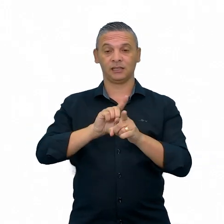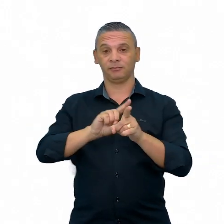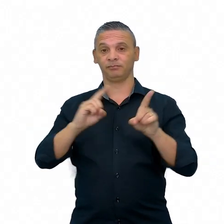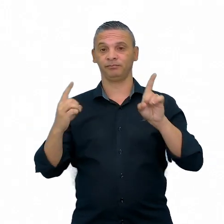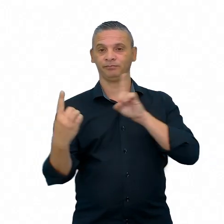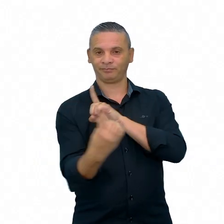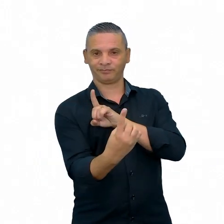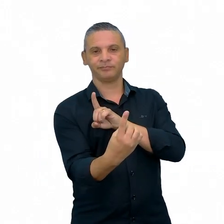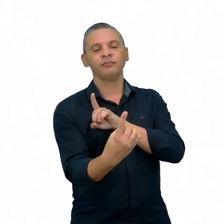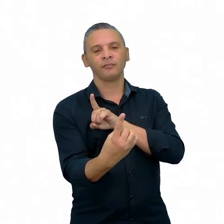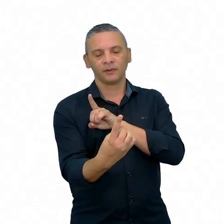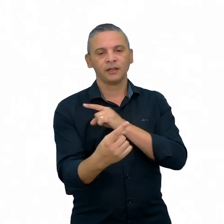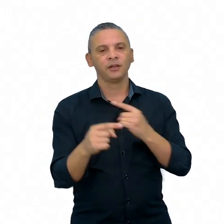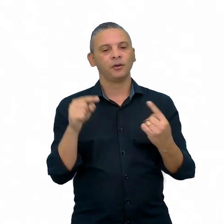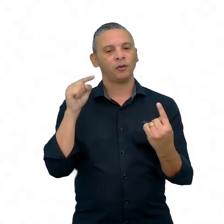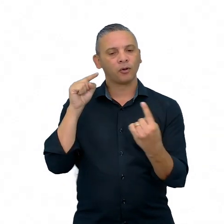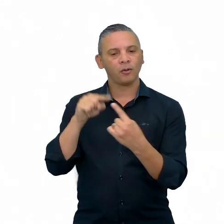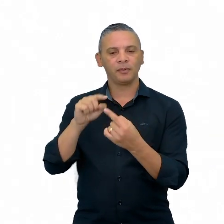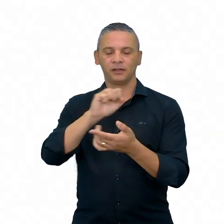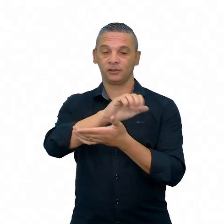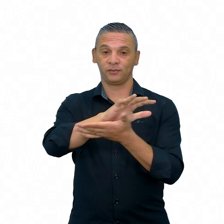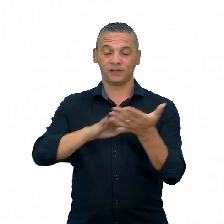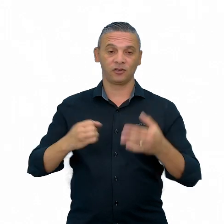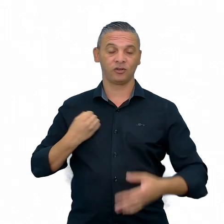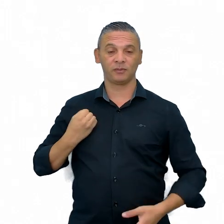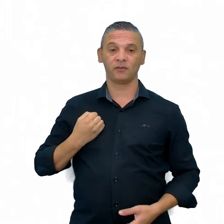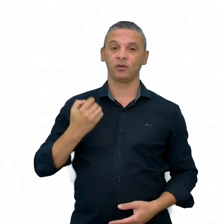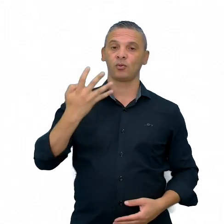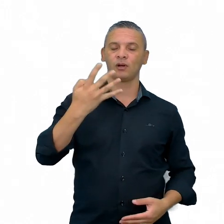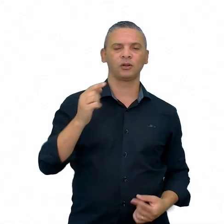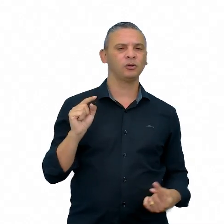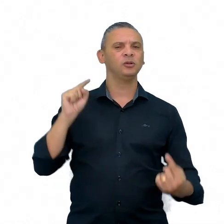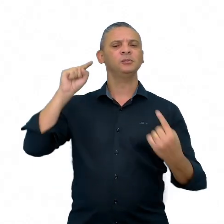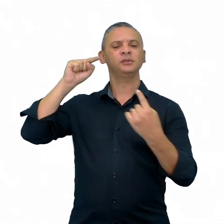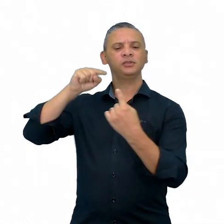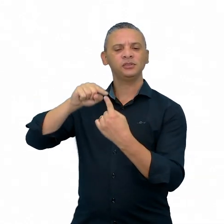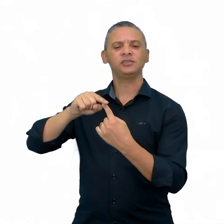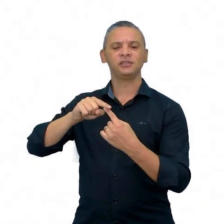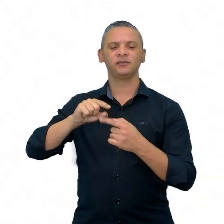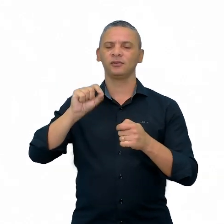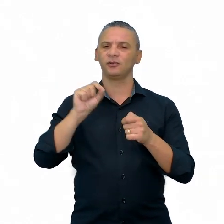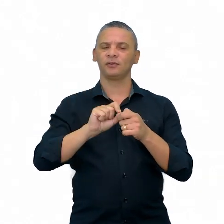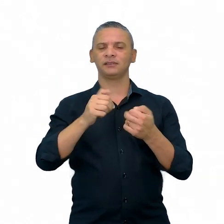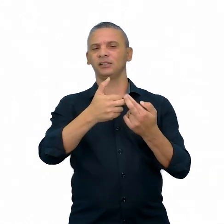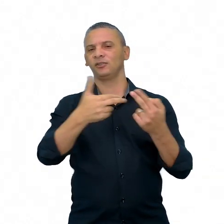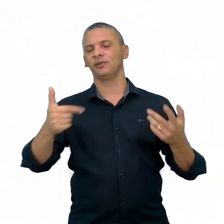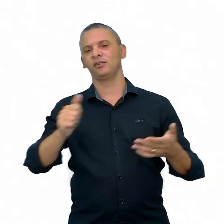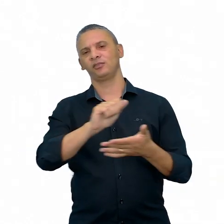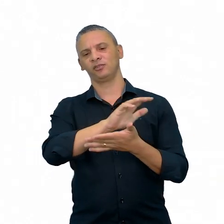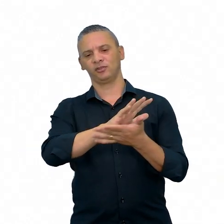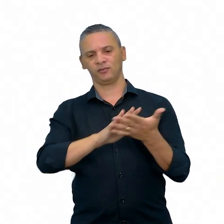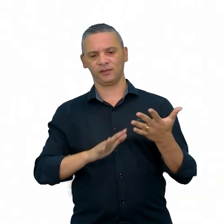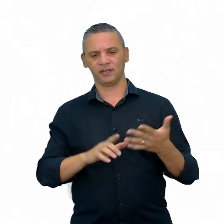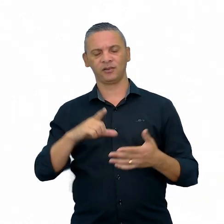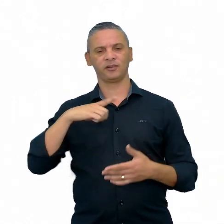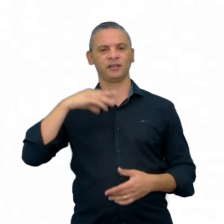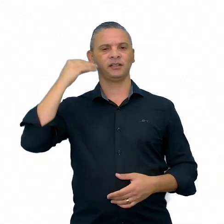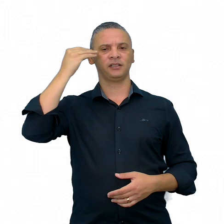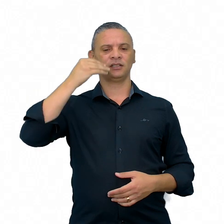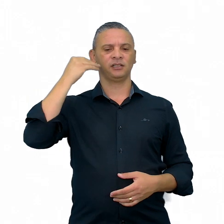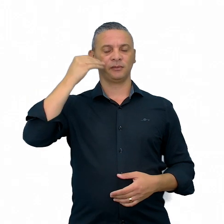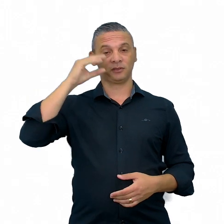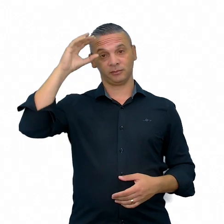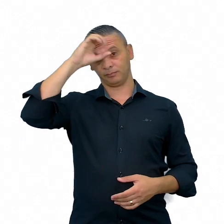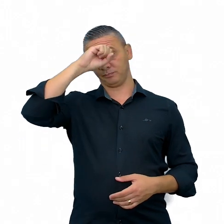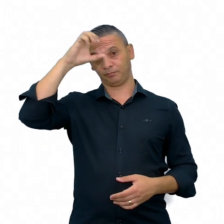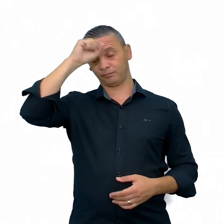que foi aplicada na sequência de atividade 4, com o intuito, né, de executar essas mini-lições contidas na experiência da